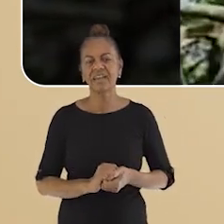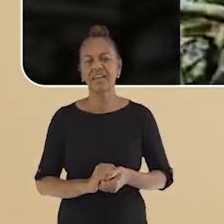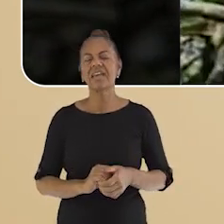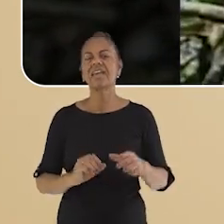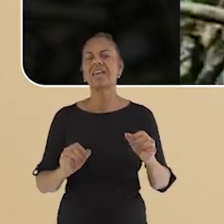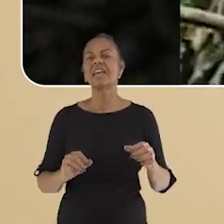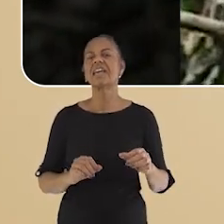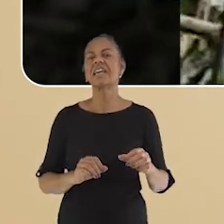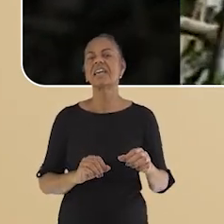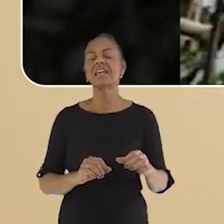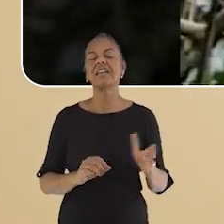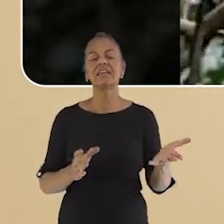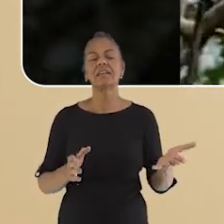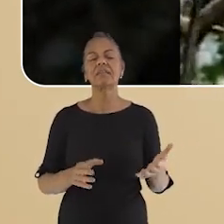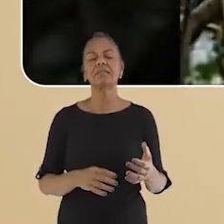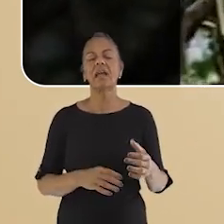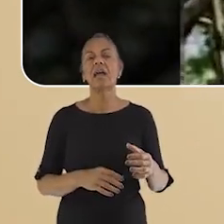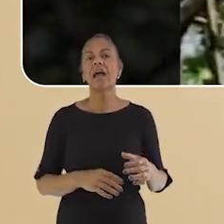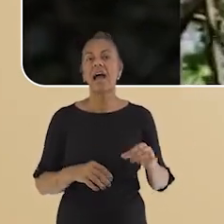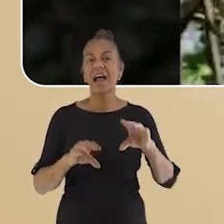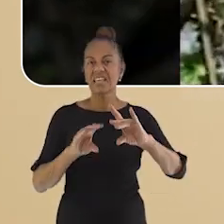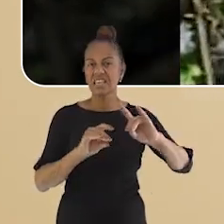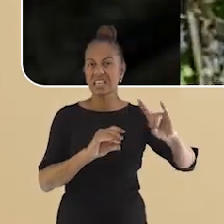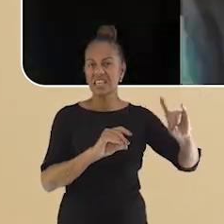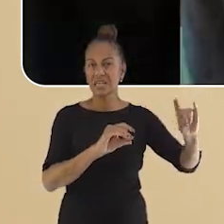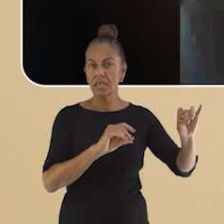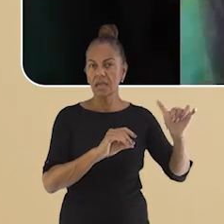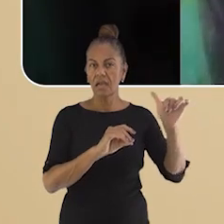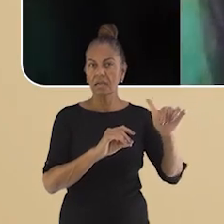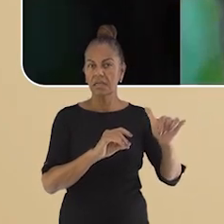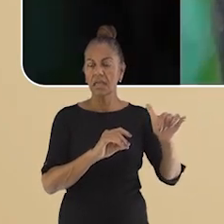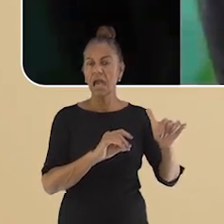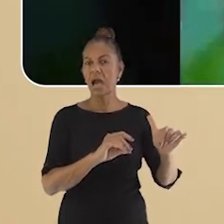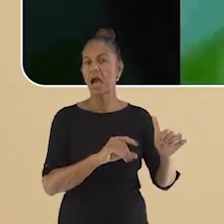Ele tira do manguezal o seu sustento.